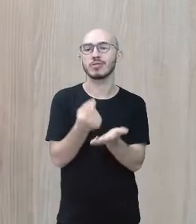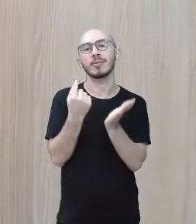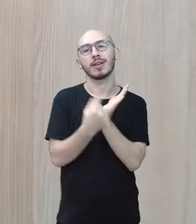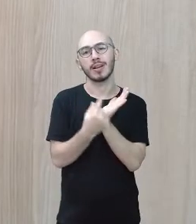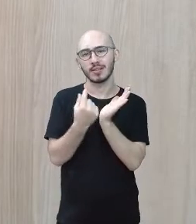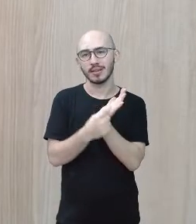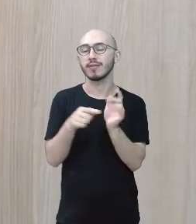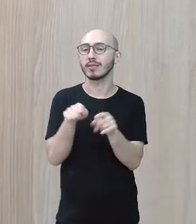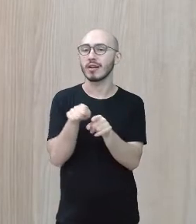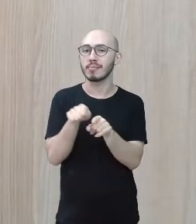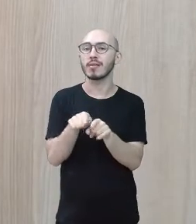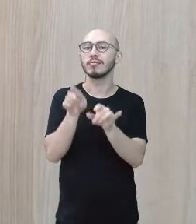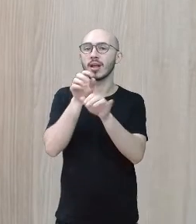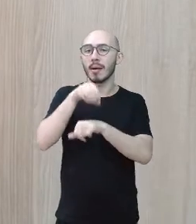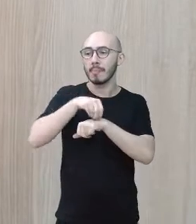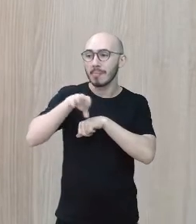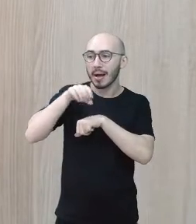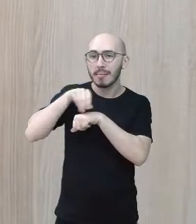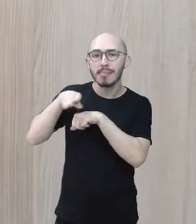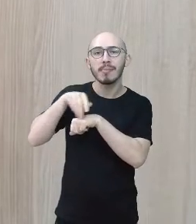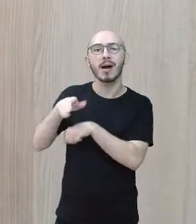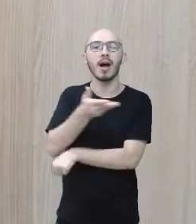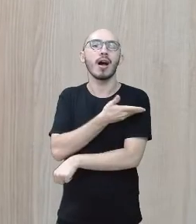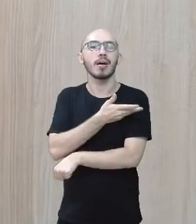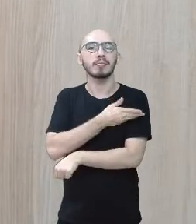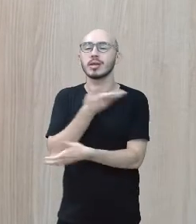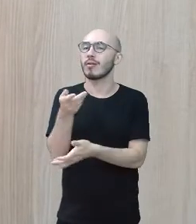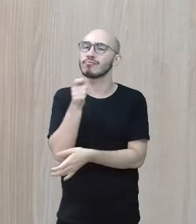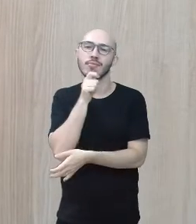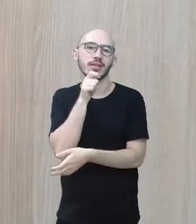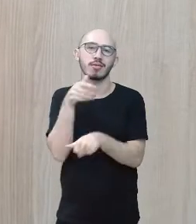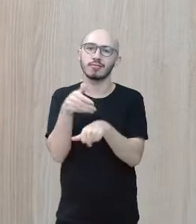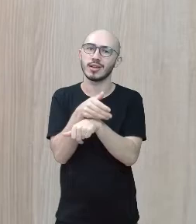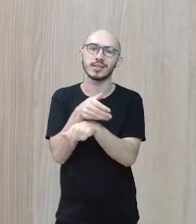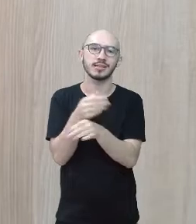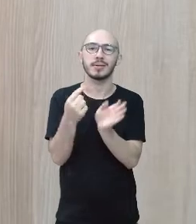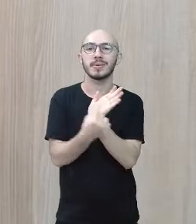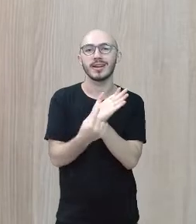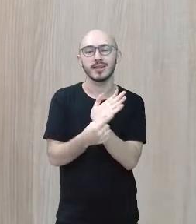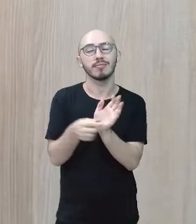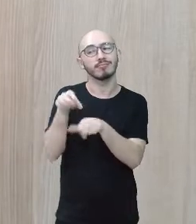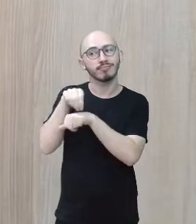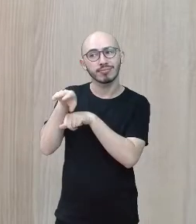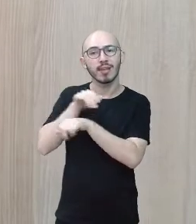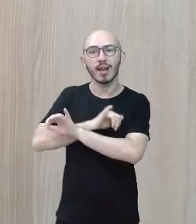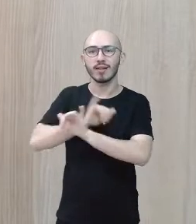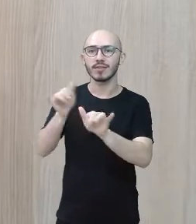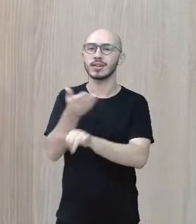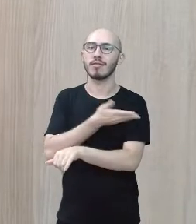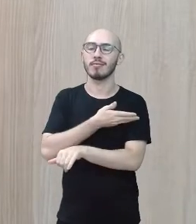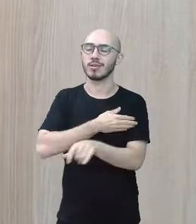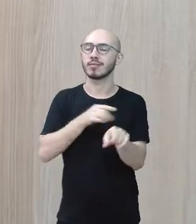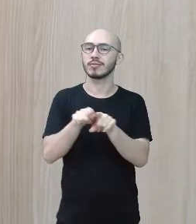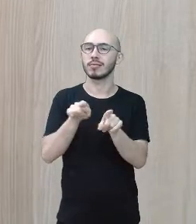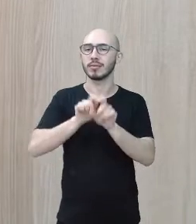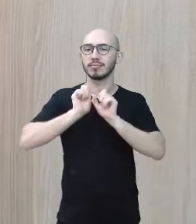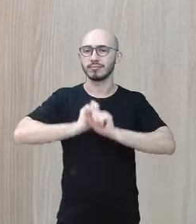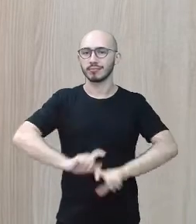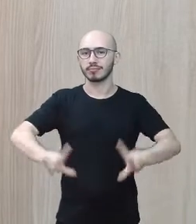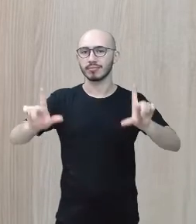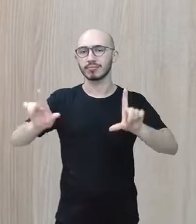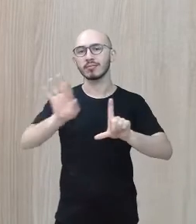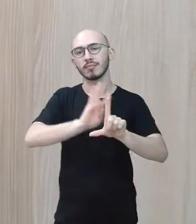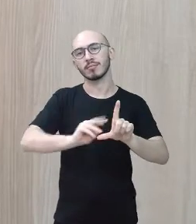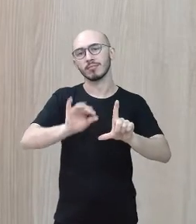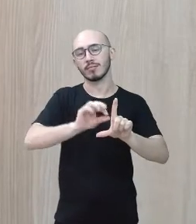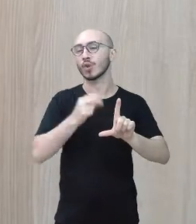para o seu amigo que ainda não tem acesso ao aplicativo, tá bom? Então, vai aparecer aí, Billy vai colocar 2 QR Codes